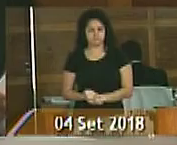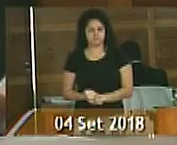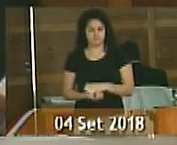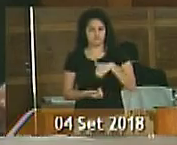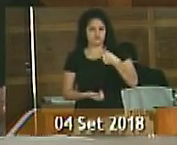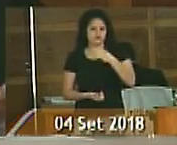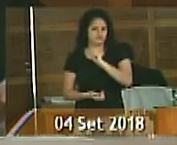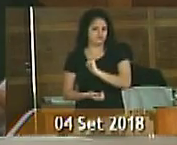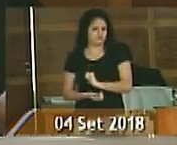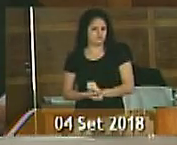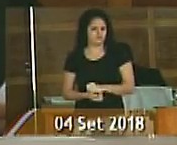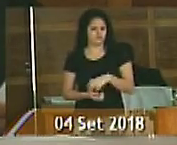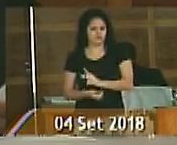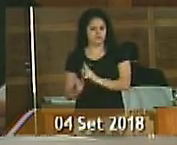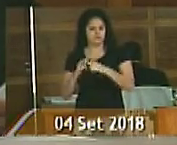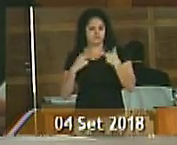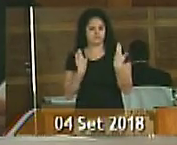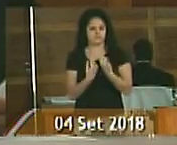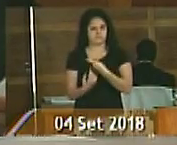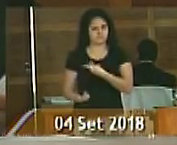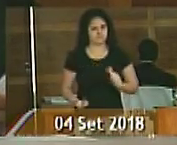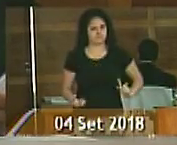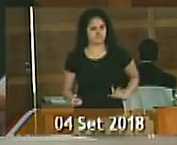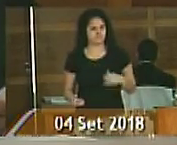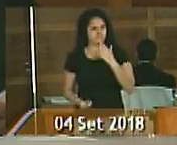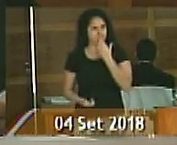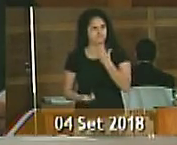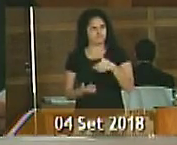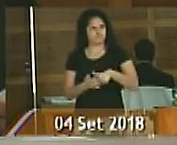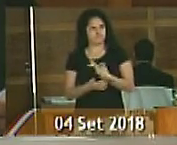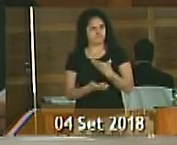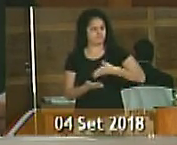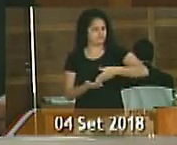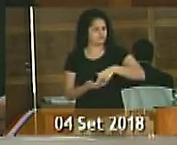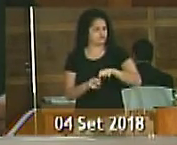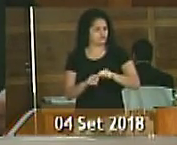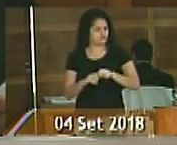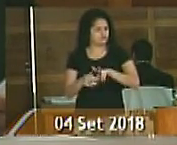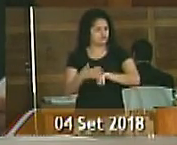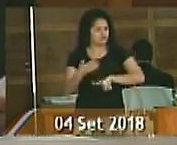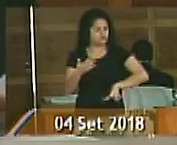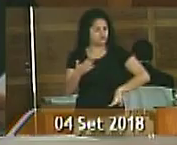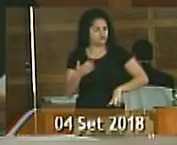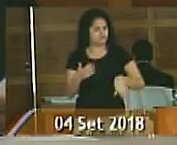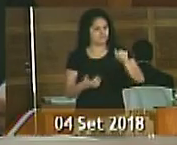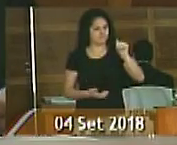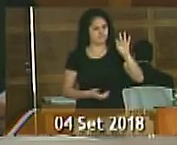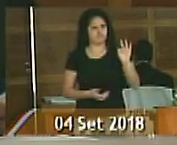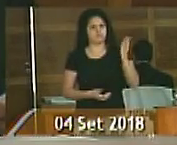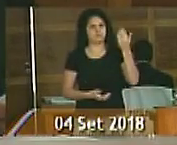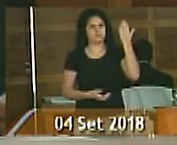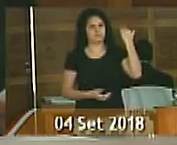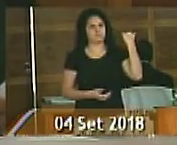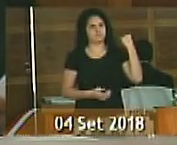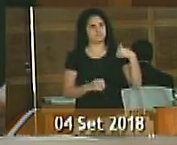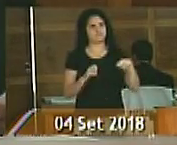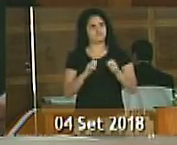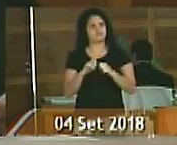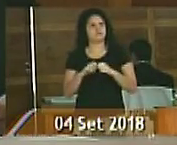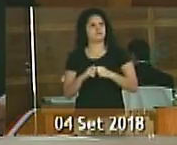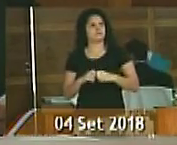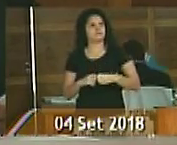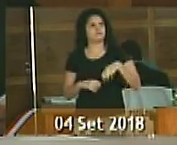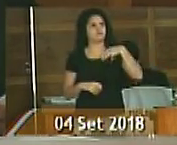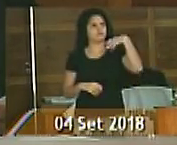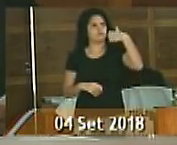ao 18. Dando continuidade à sessão, o senhor presidente solicitou o segundo secretário que procedesse à leitura da ata da sessão anterior,